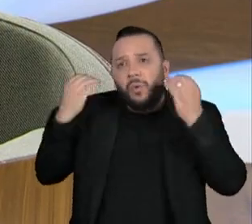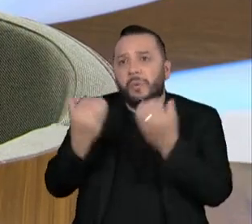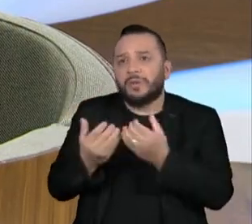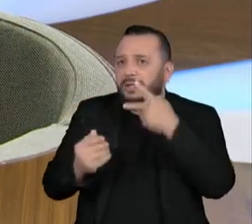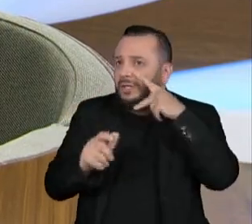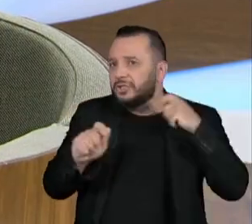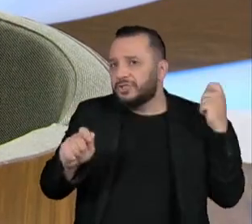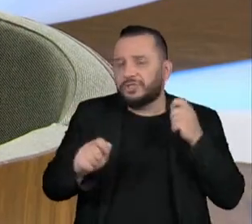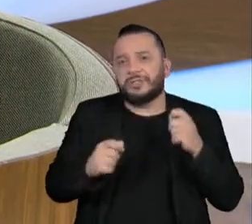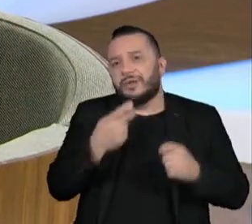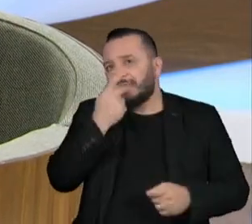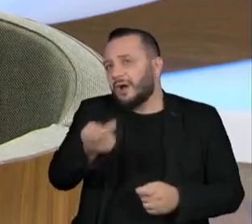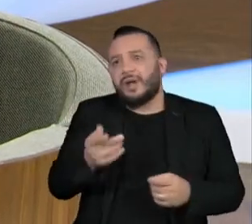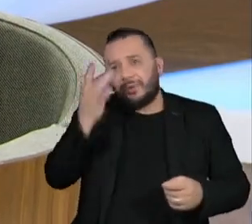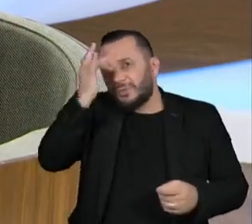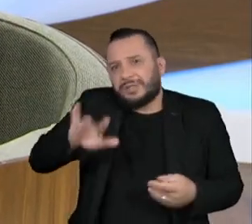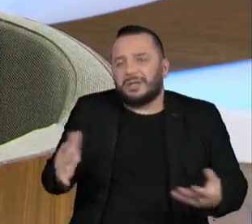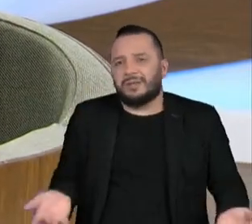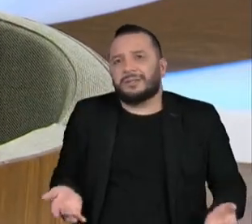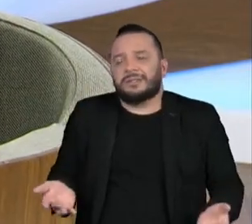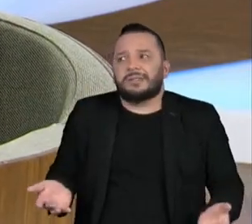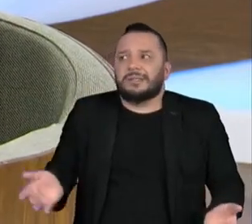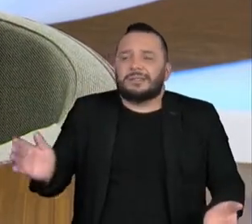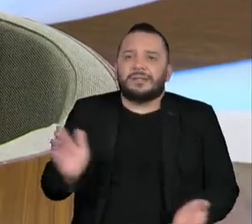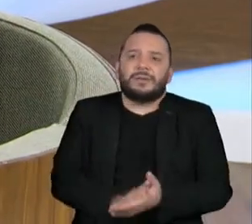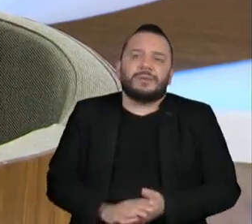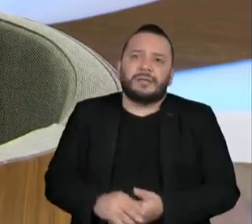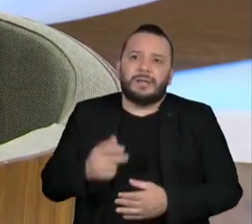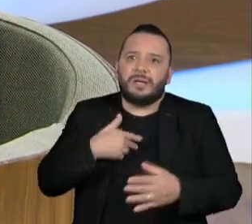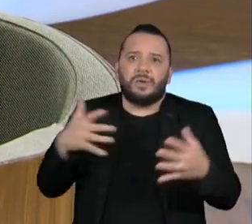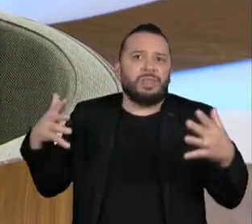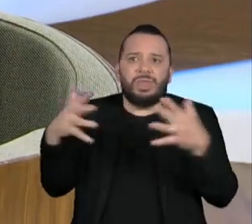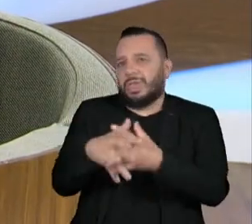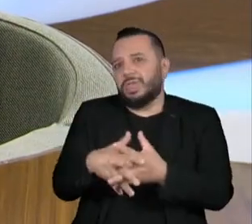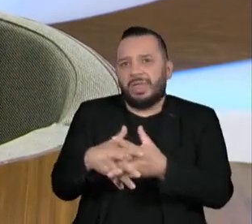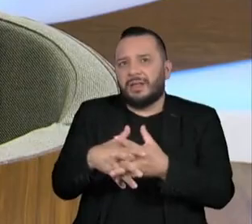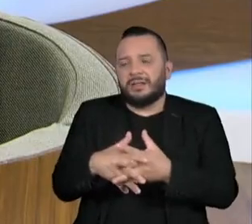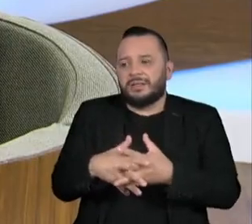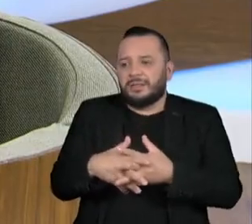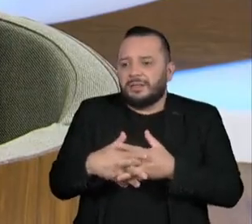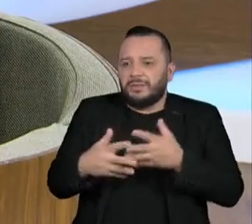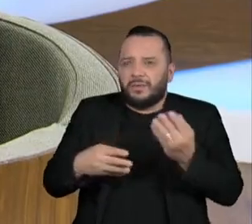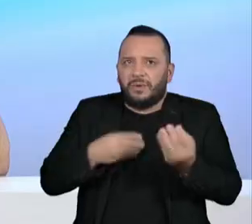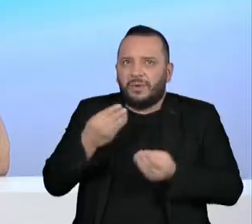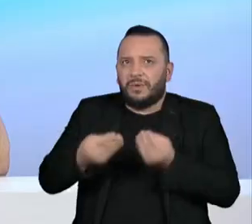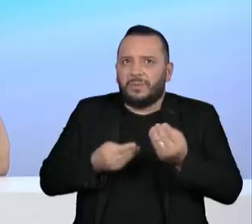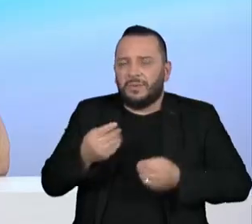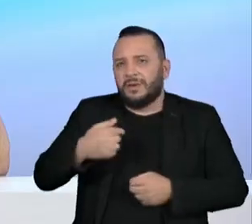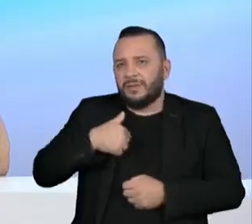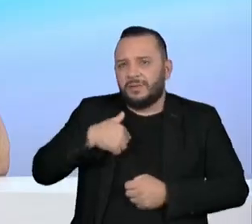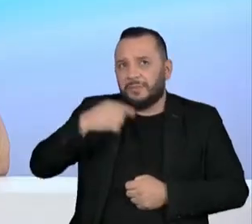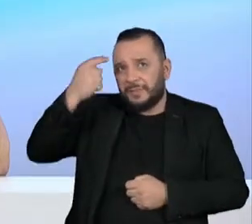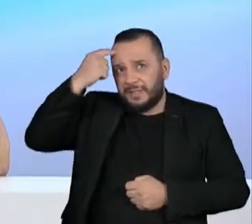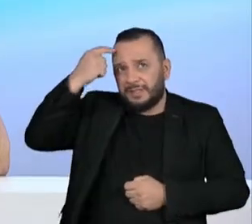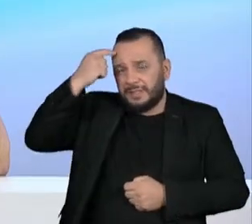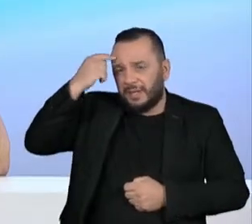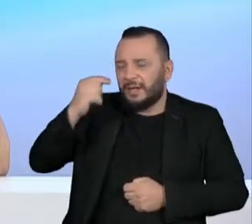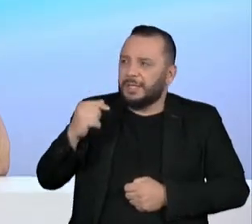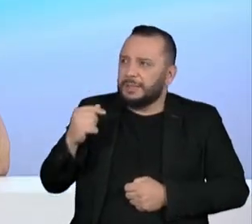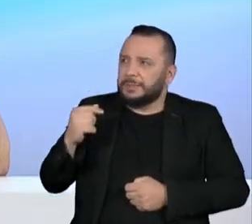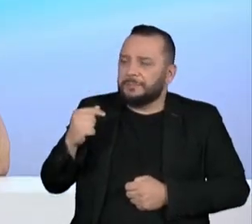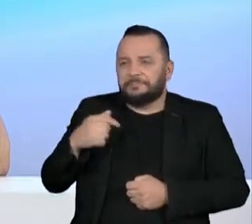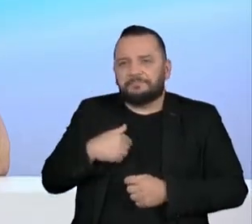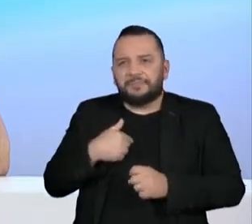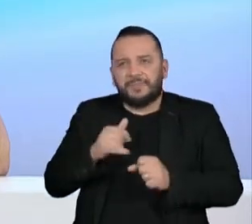de caminhar por um lugar que me fosse único, que fosse só meu. Como se de repente eu